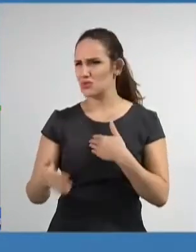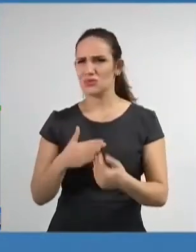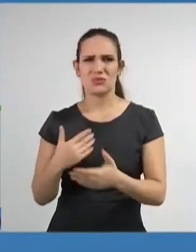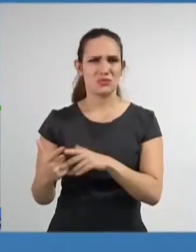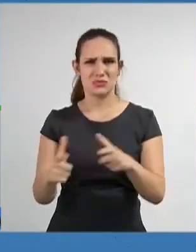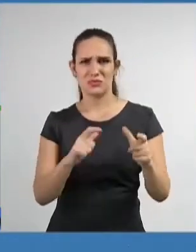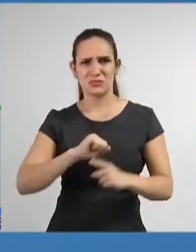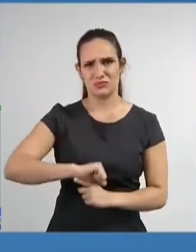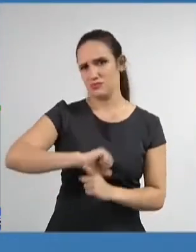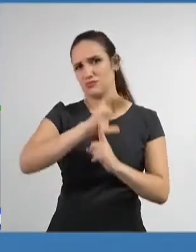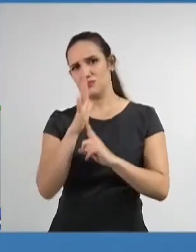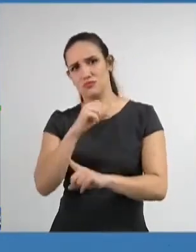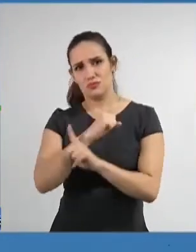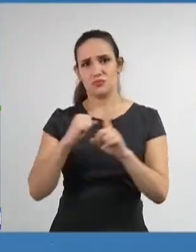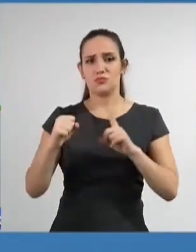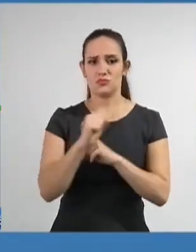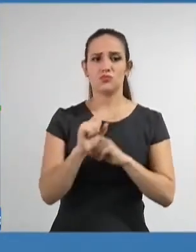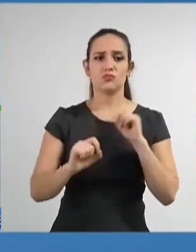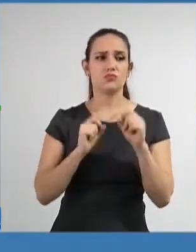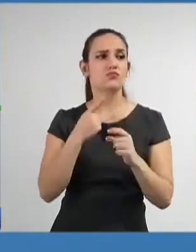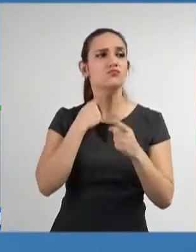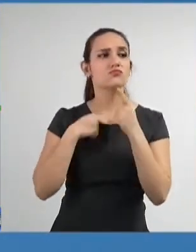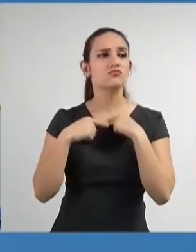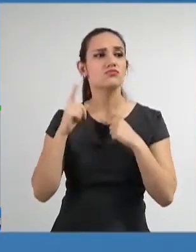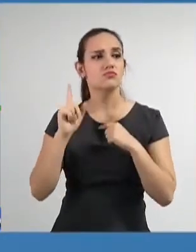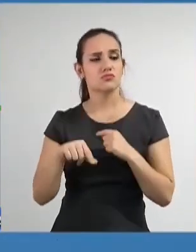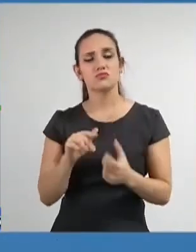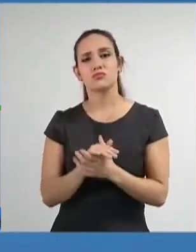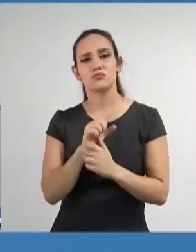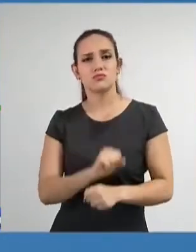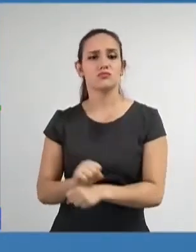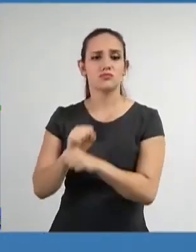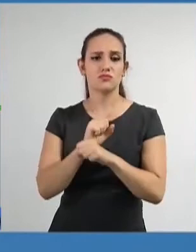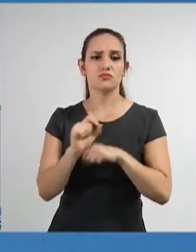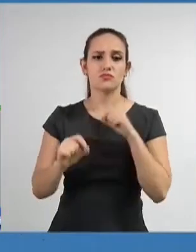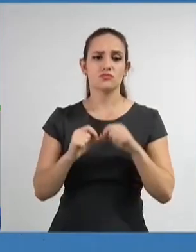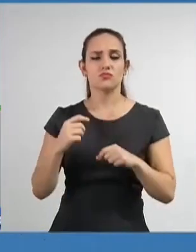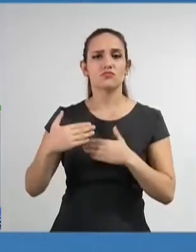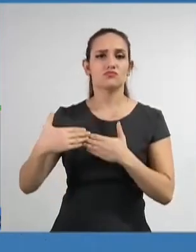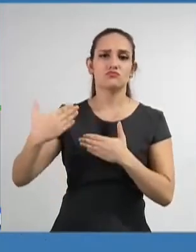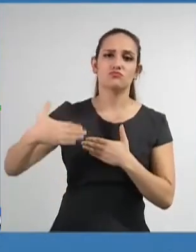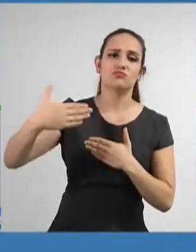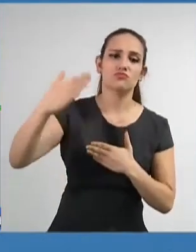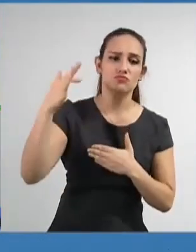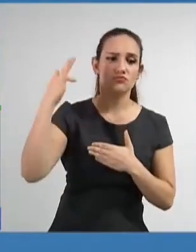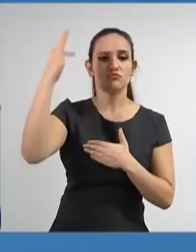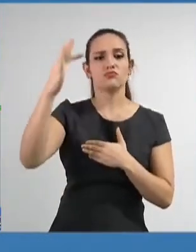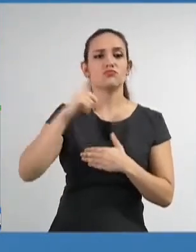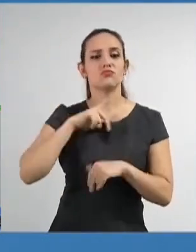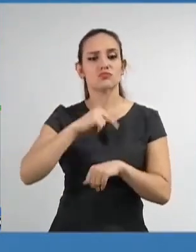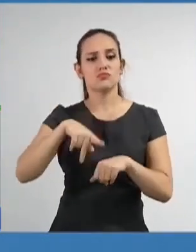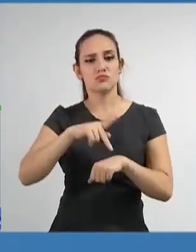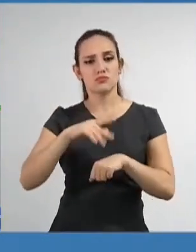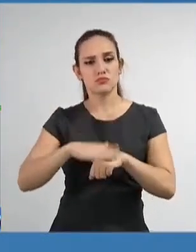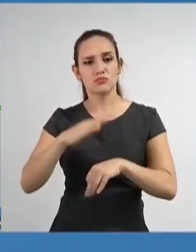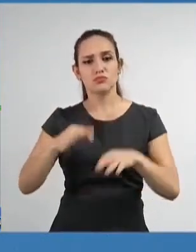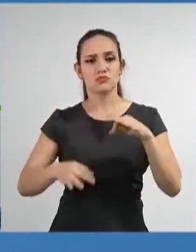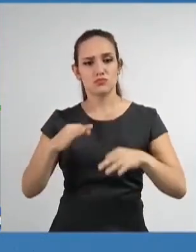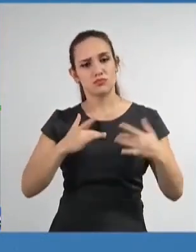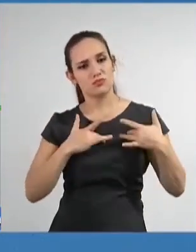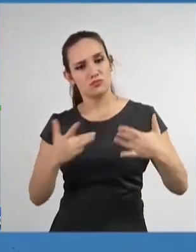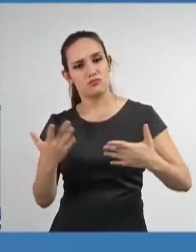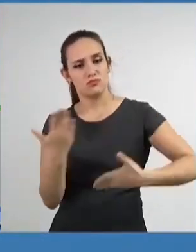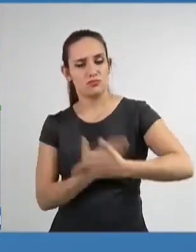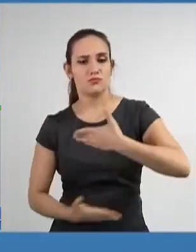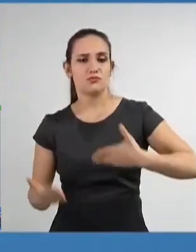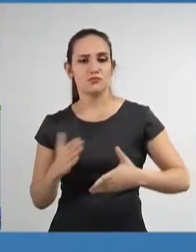nossa sociedade. O nosso desejo, o nosso sonho, a nossa esperança é que um dia a gente possa ver um país mais justo, mais fraterno, mais